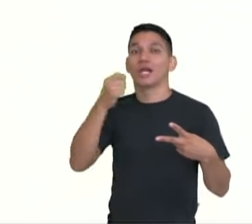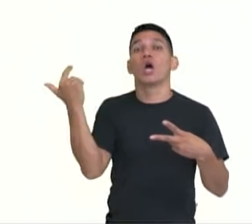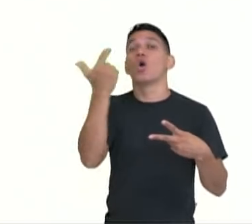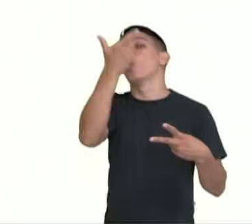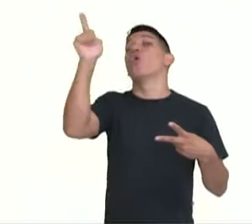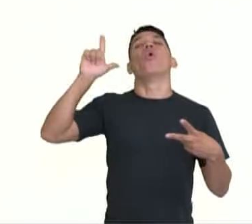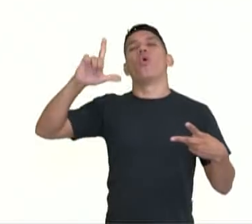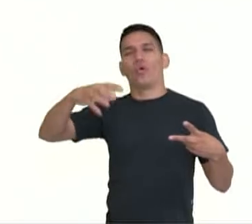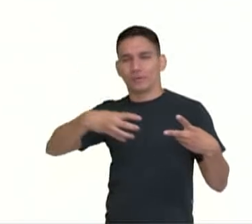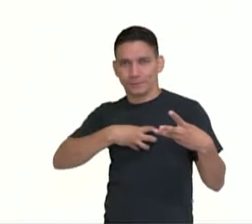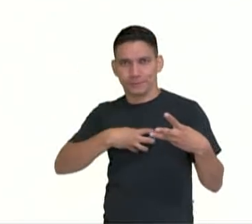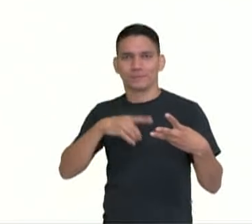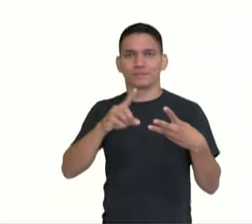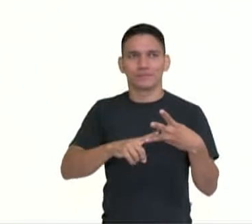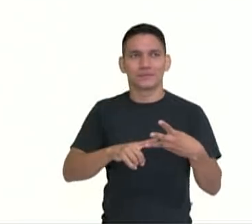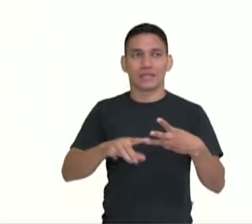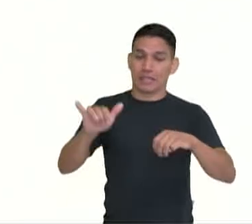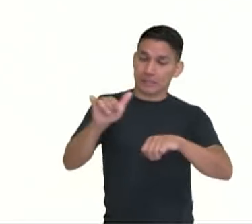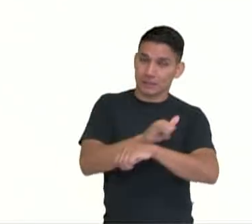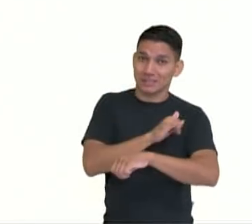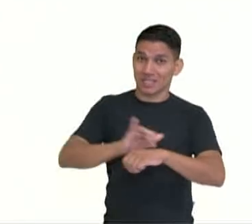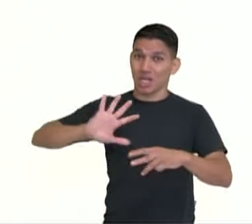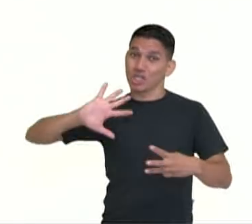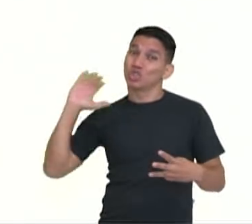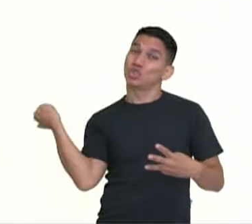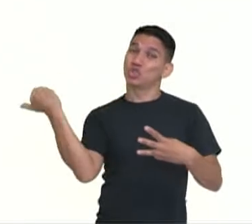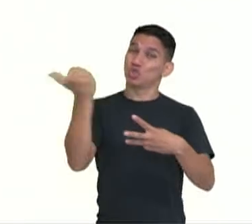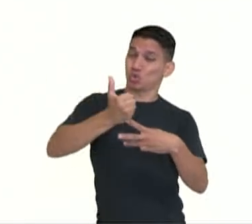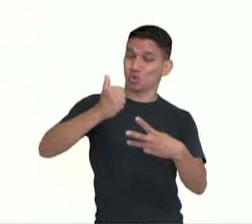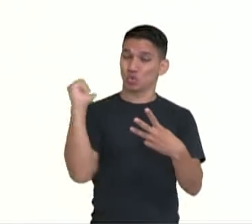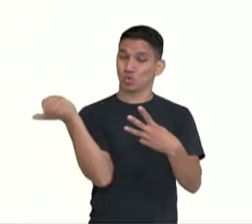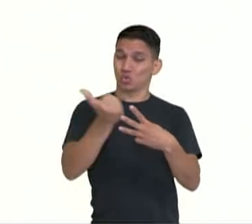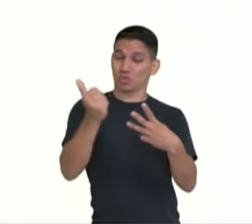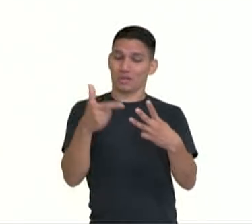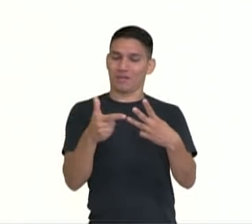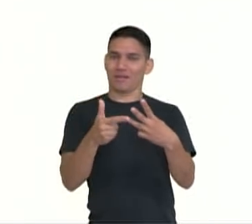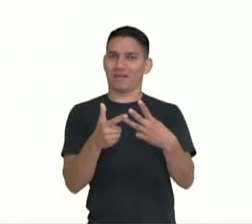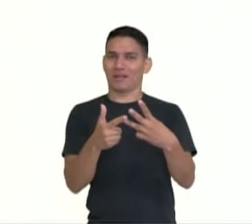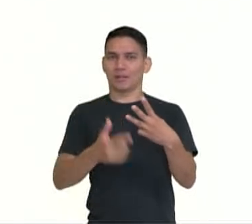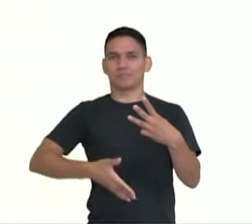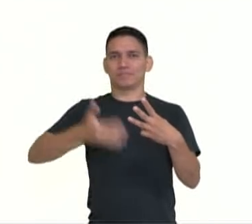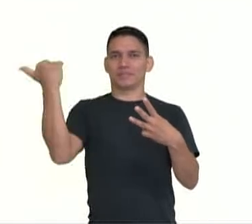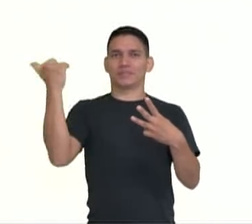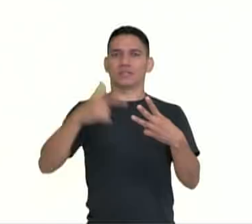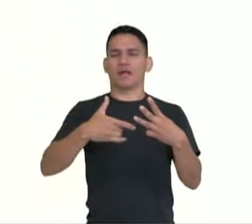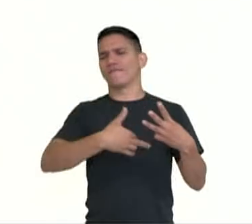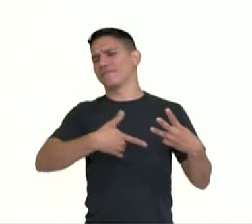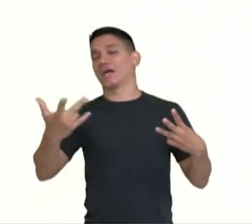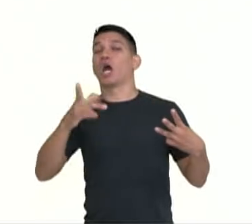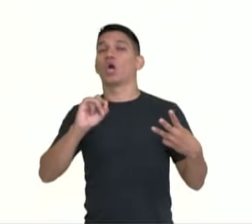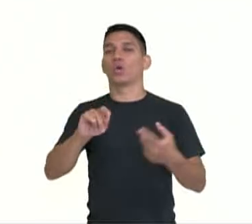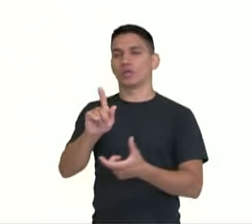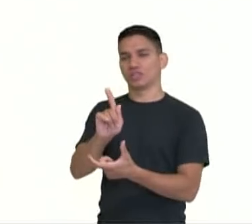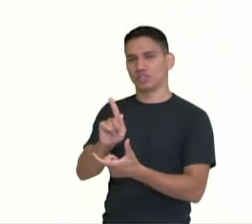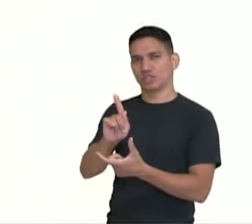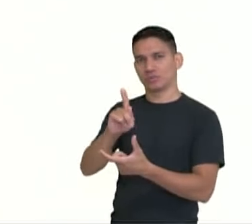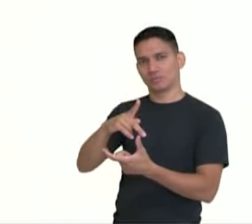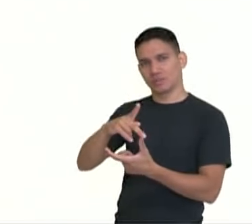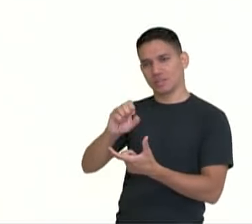outro instrumento que substitui esses mais antigos em diversas atividades, que é o